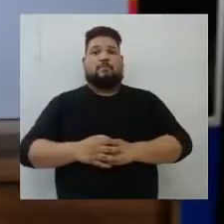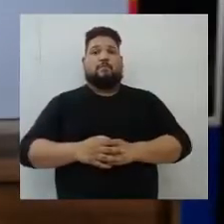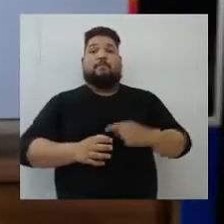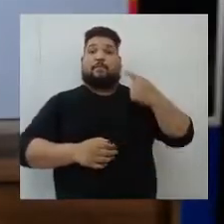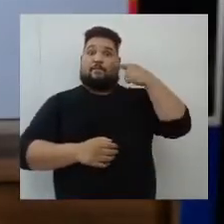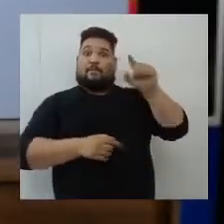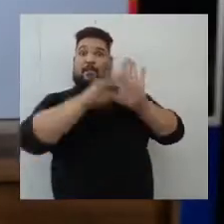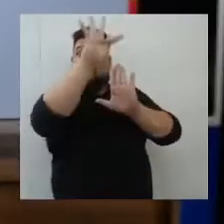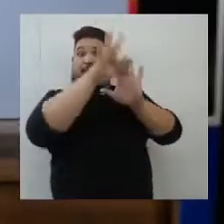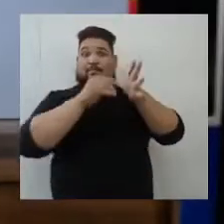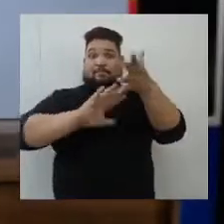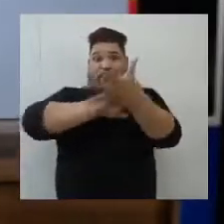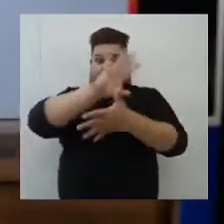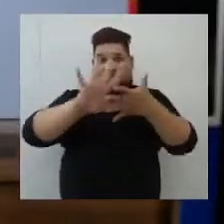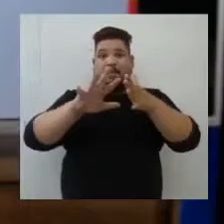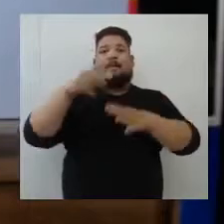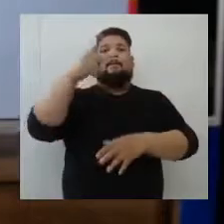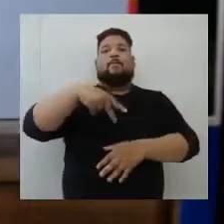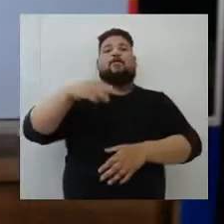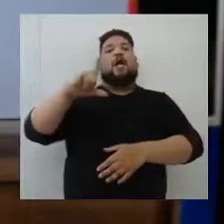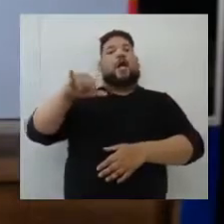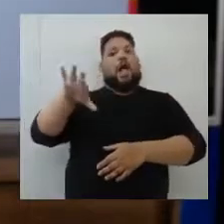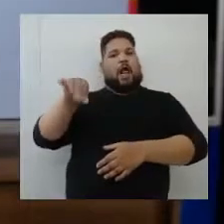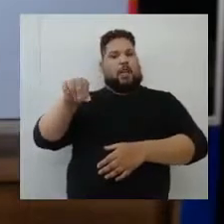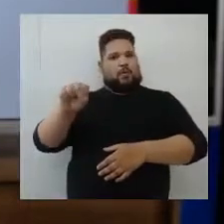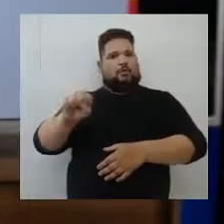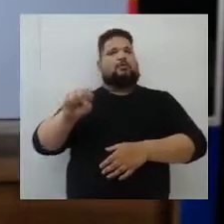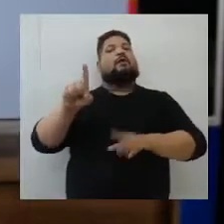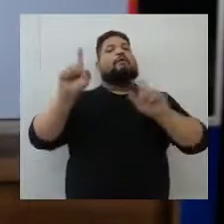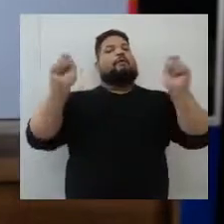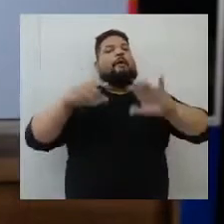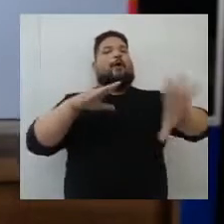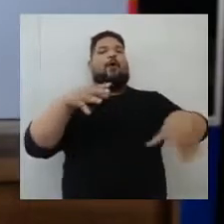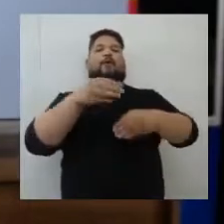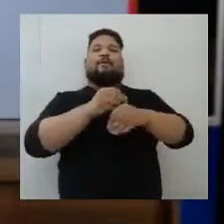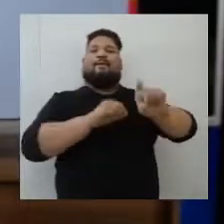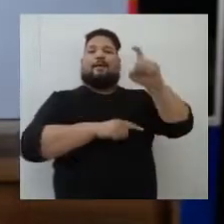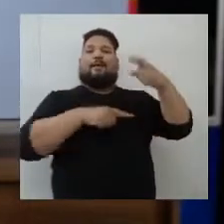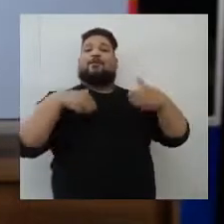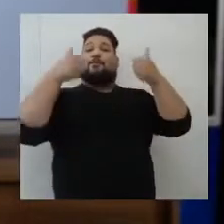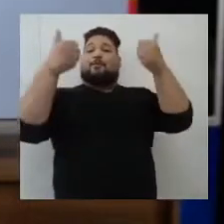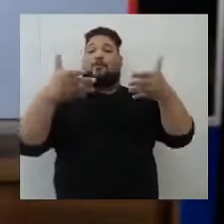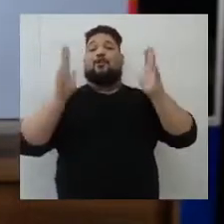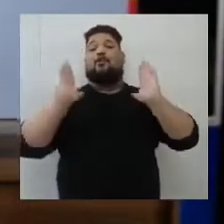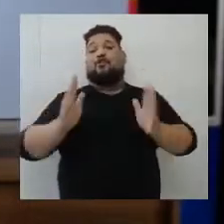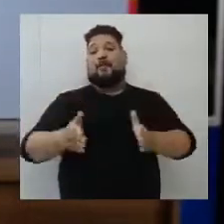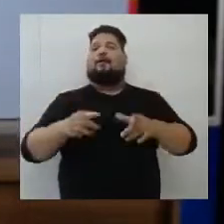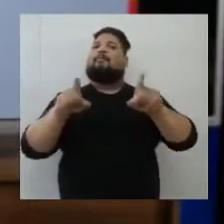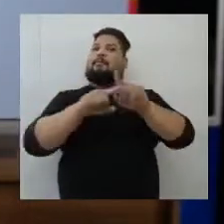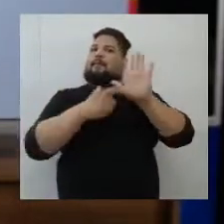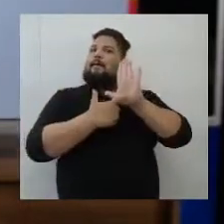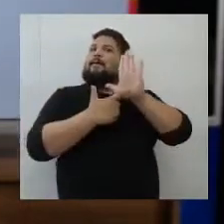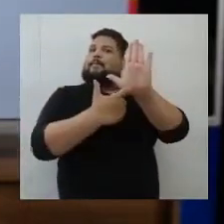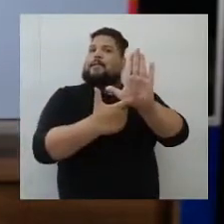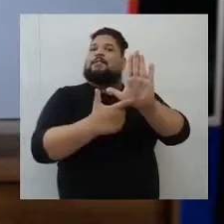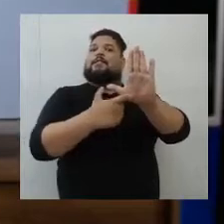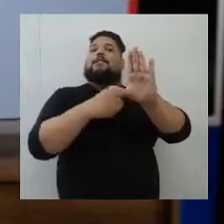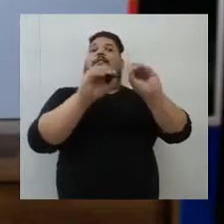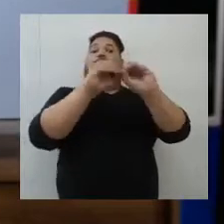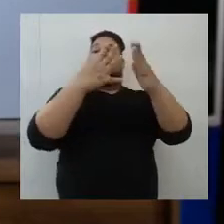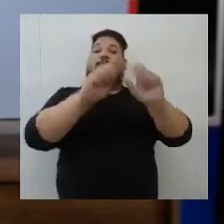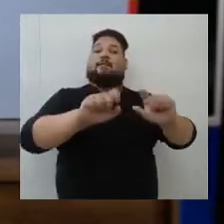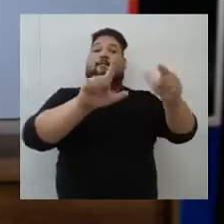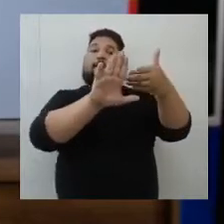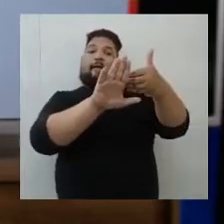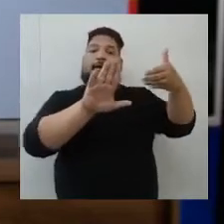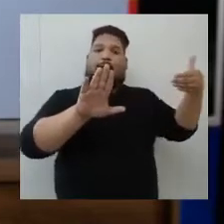do professor Carlos Teixeira, ele vem a complementar tudo aquilo que eu já havia falado antes e apresentado nos slides